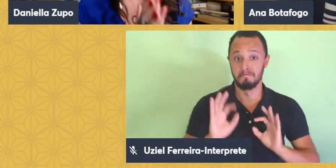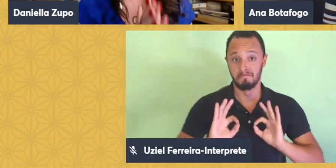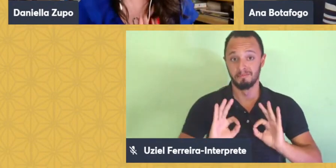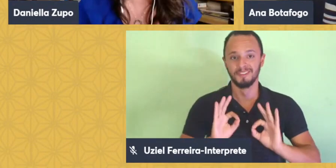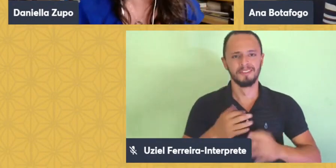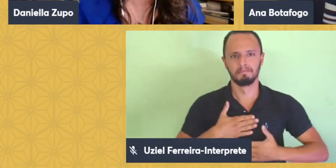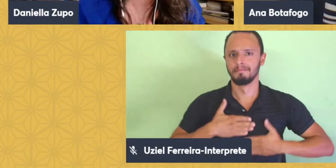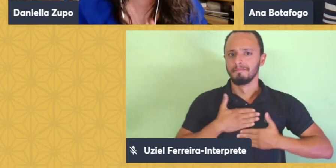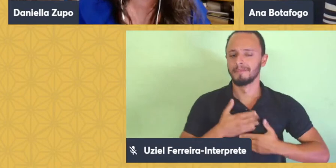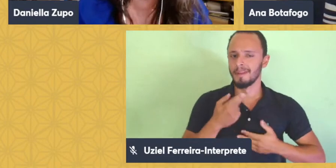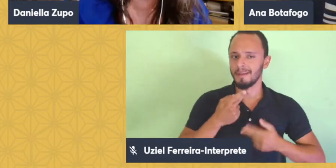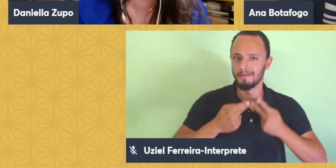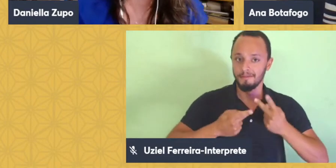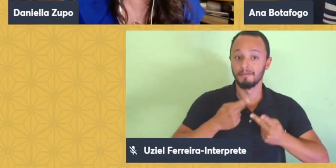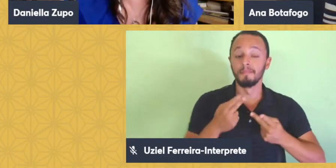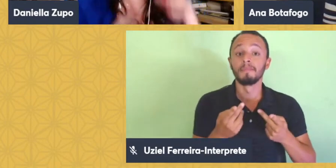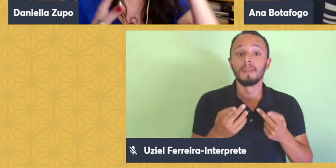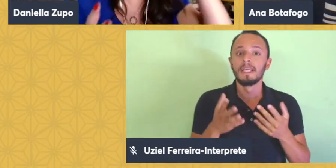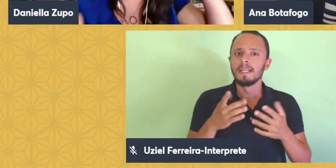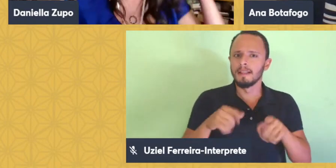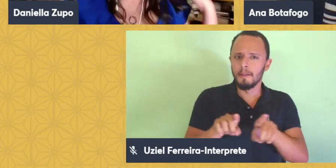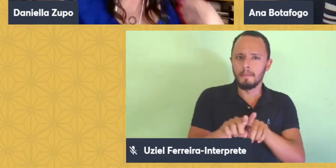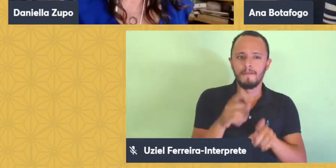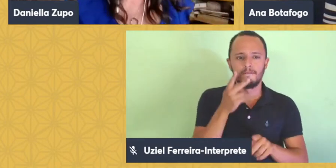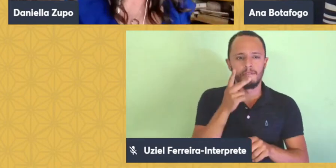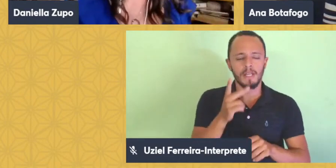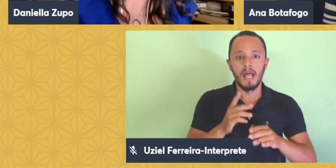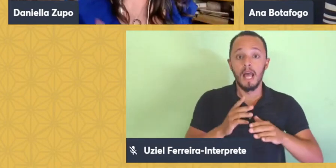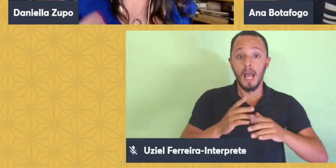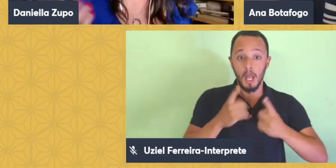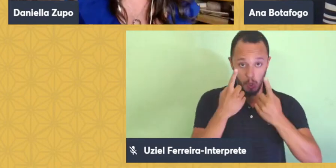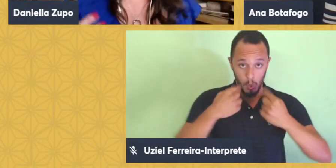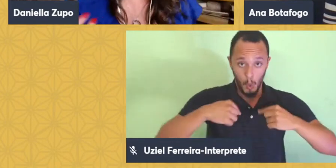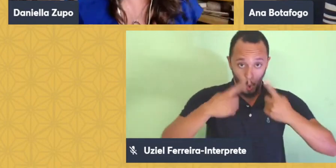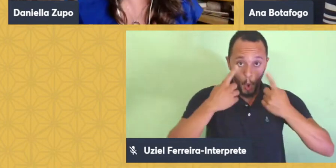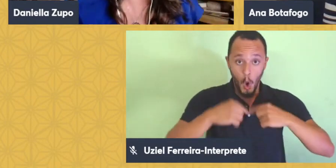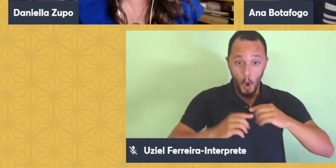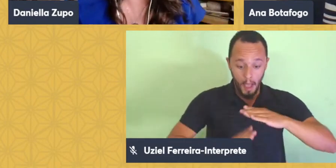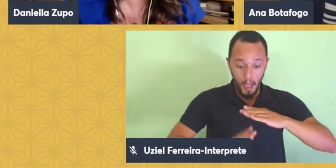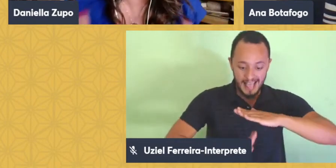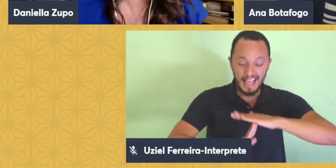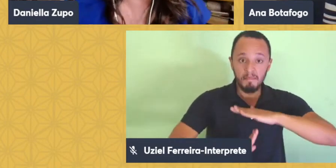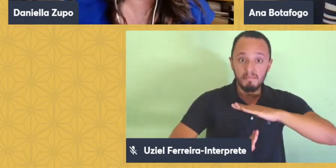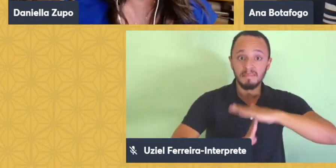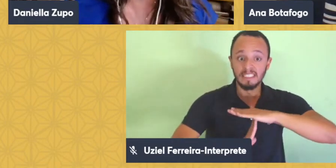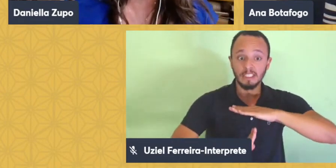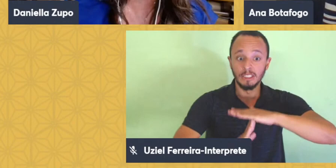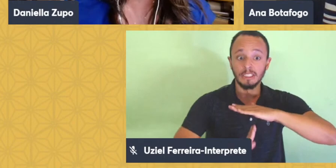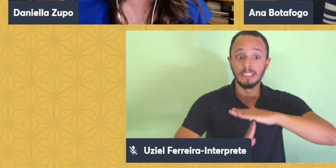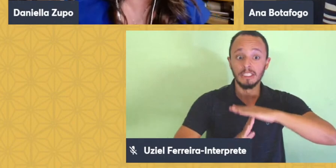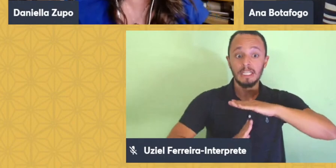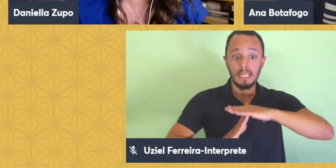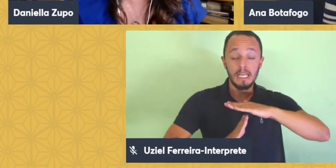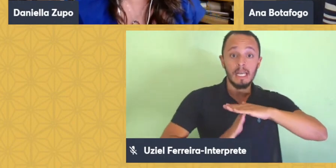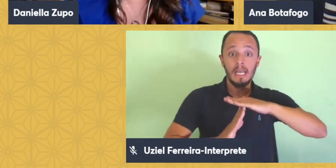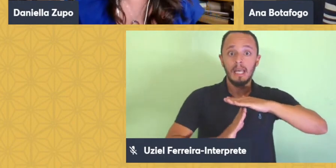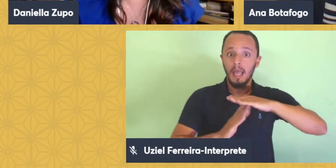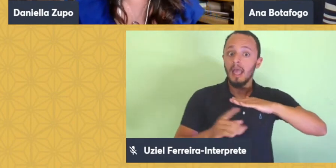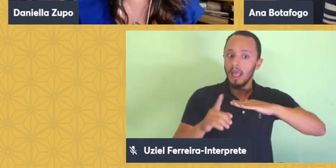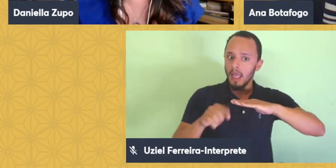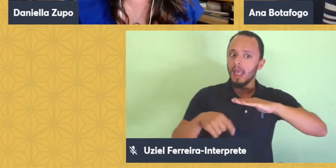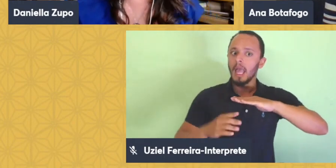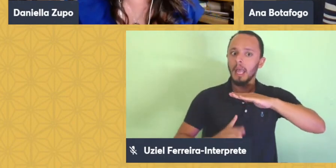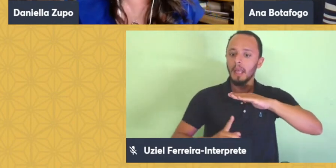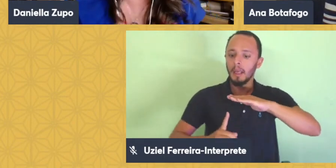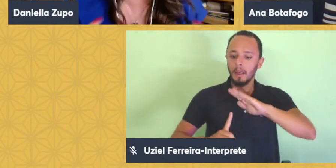ele nos dá da questão dos limites do corpo né a gente pensando que essa pergunta que também é uma das perguntas que nos move